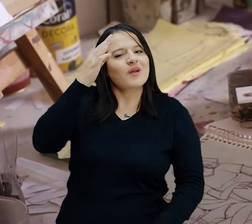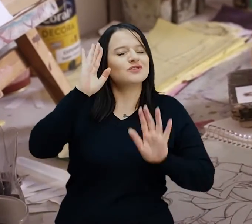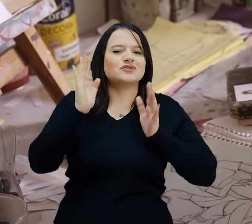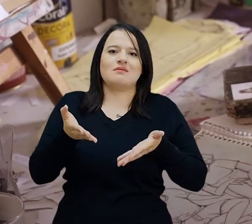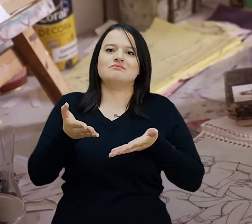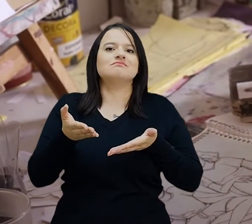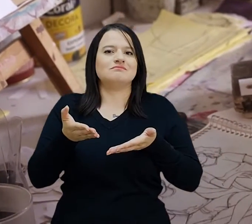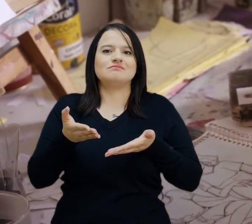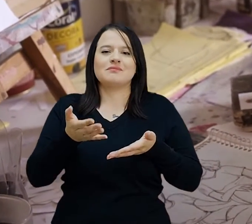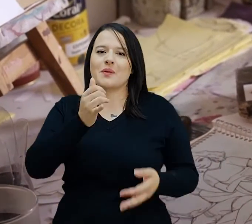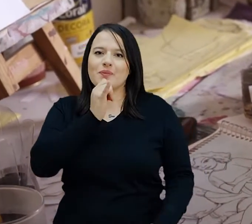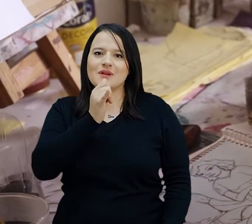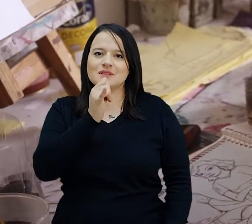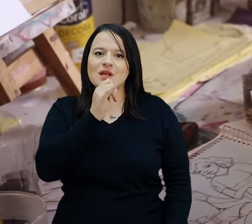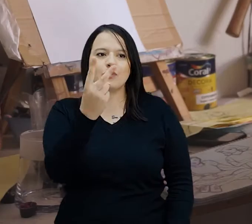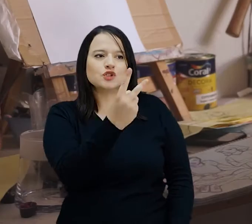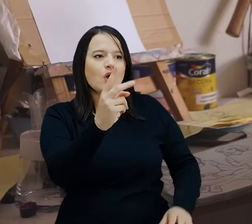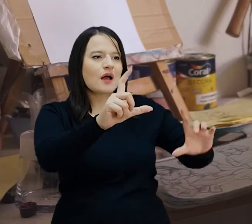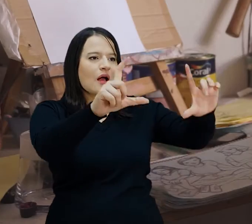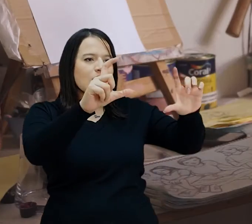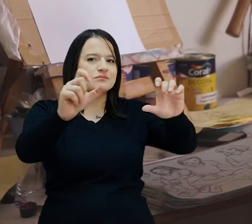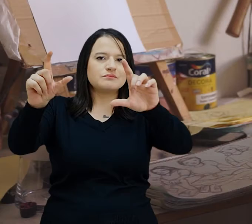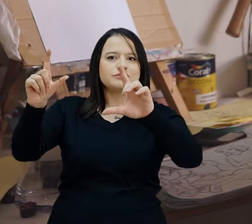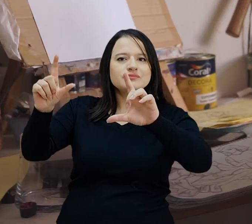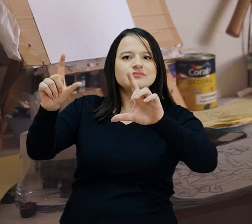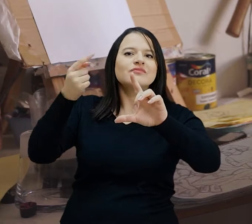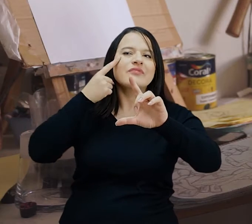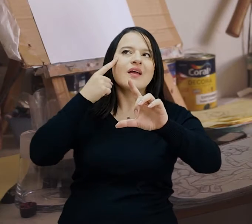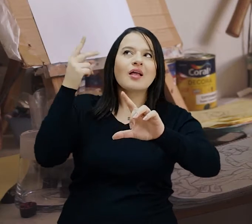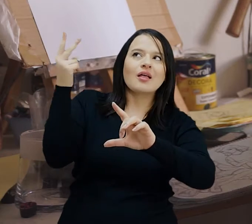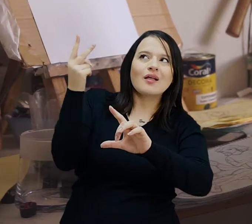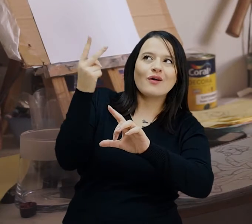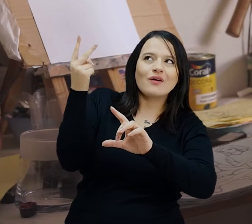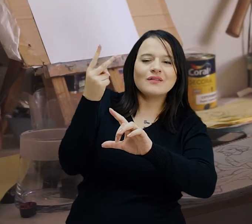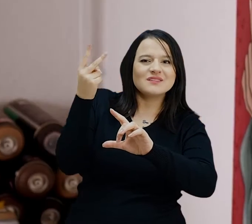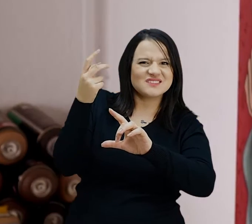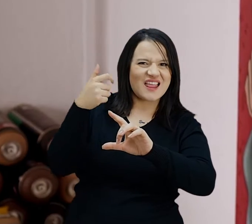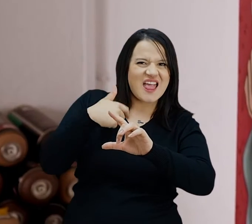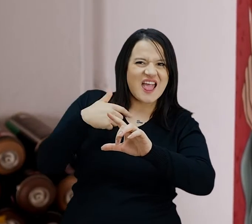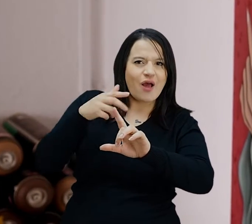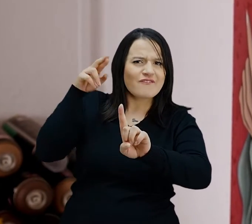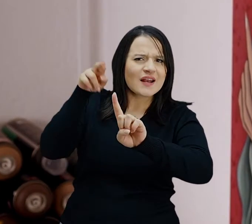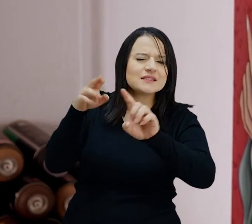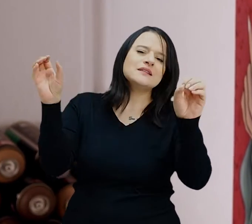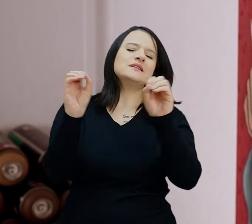dizer, mas já tá na minha memória, assim, já é de memória. Tipo aqueles dois rostos ali daquela tela,